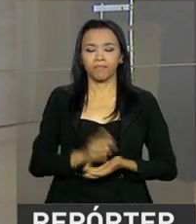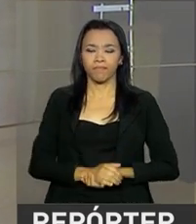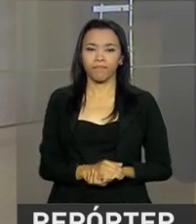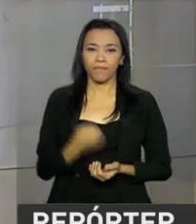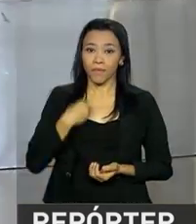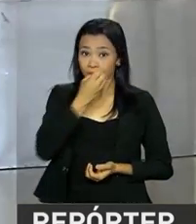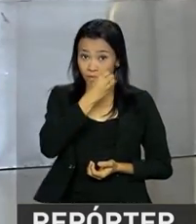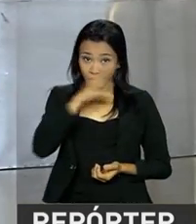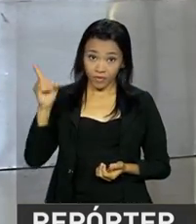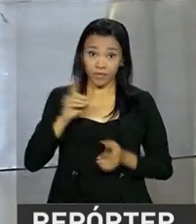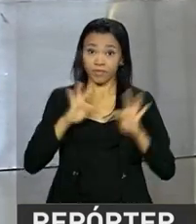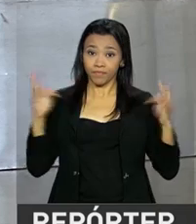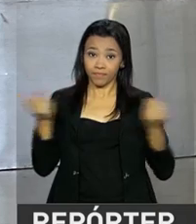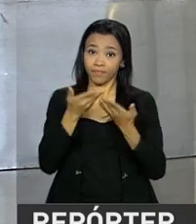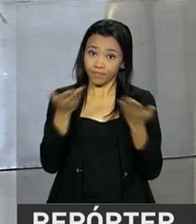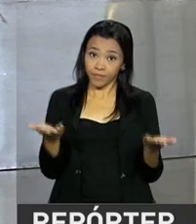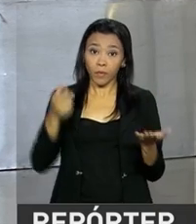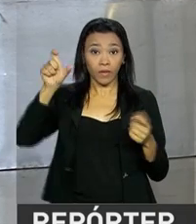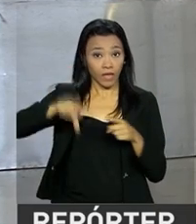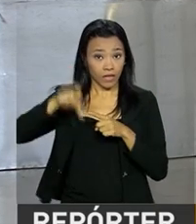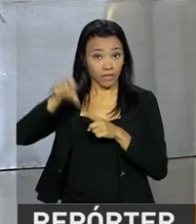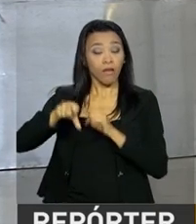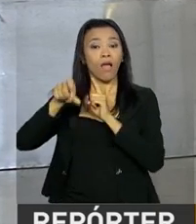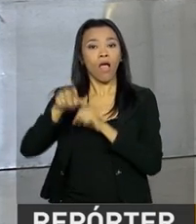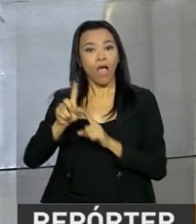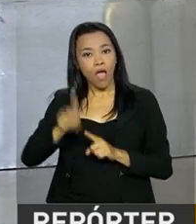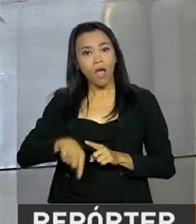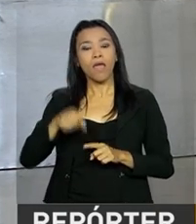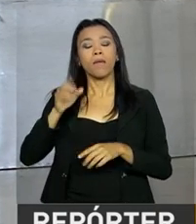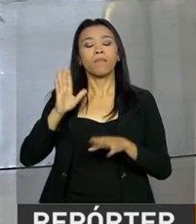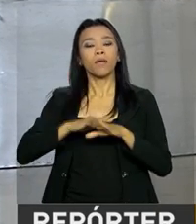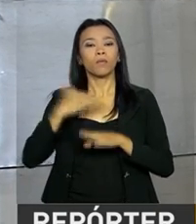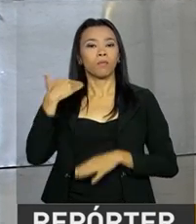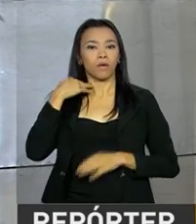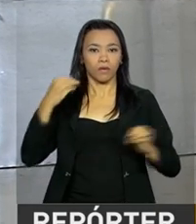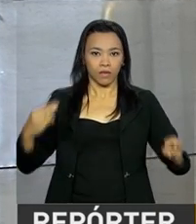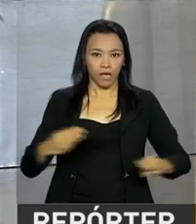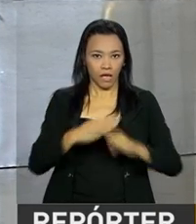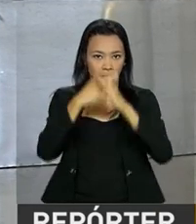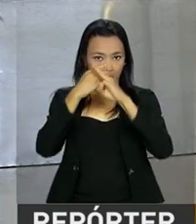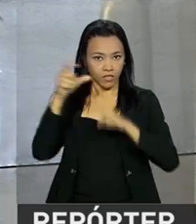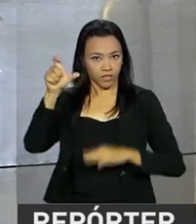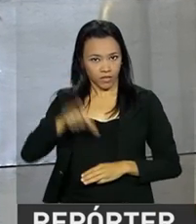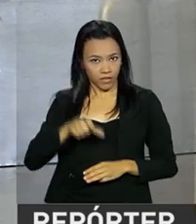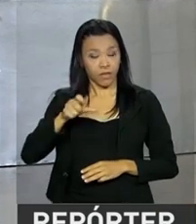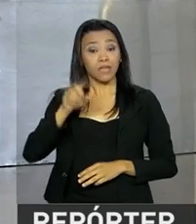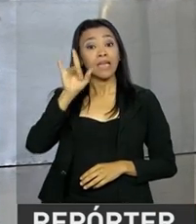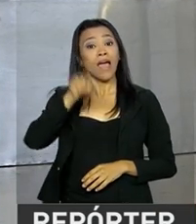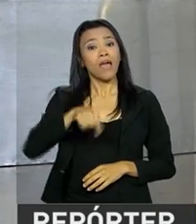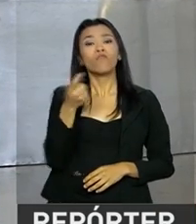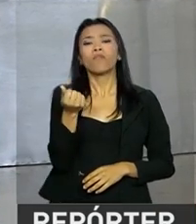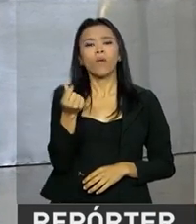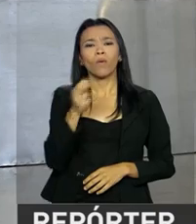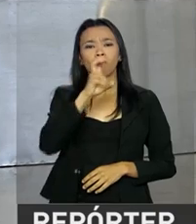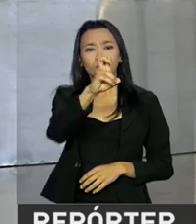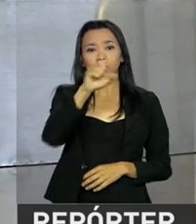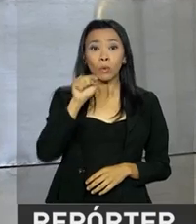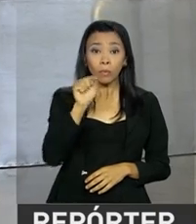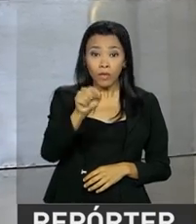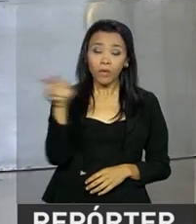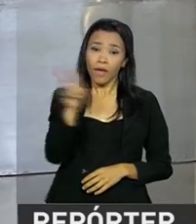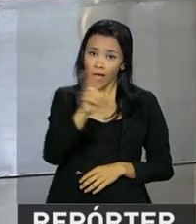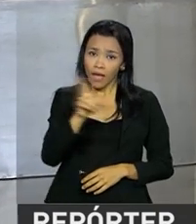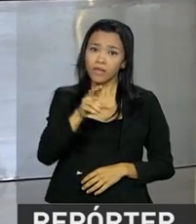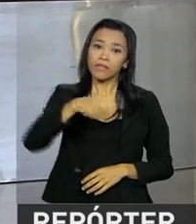você, Leandro. Bom dia a todos. Pois é, o cartão ele vai ser fornecido pela Caixa Econômica Federal e serão R$ 5.000 para que a população possa